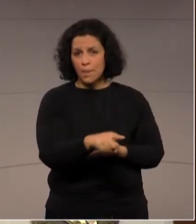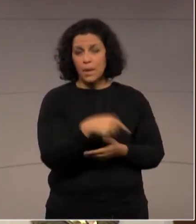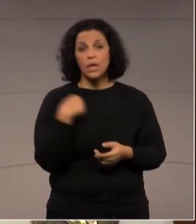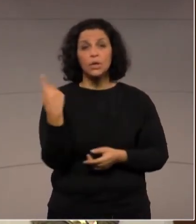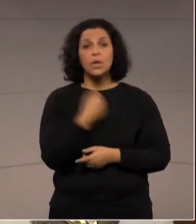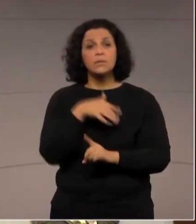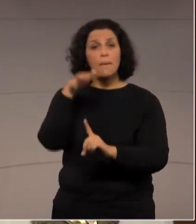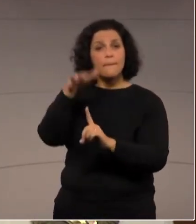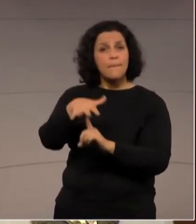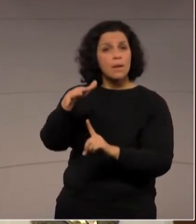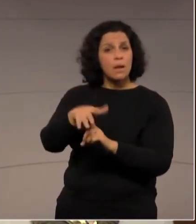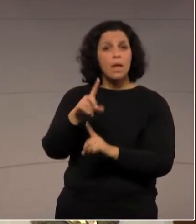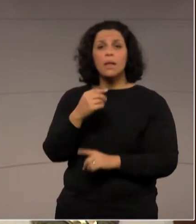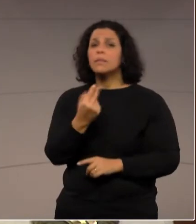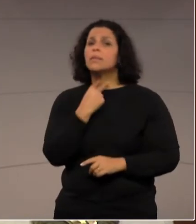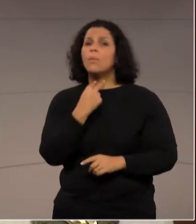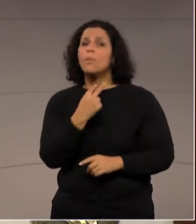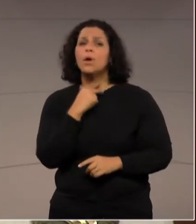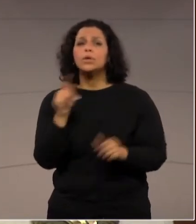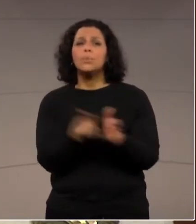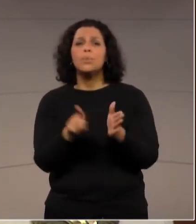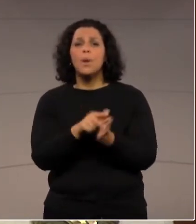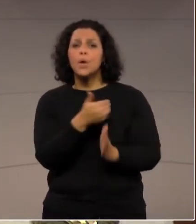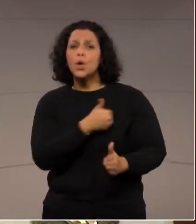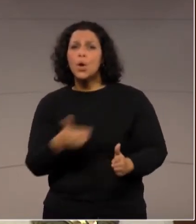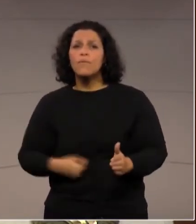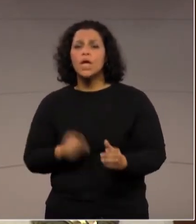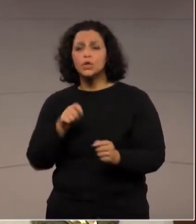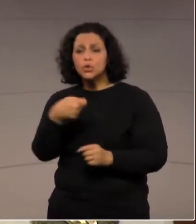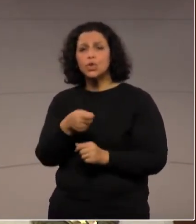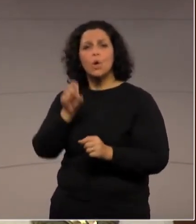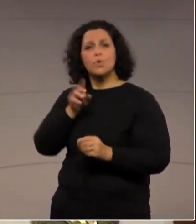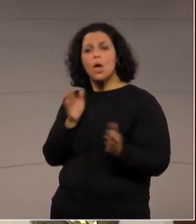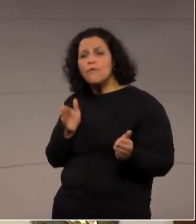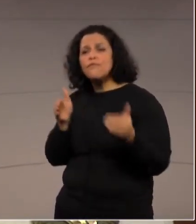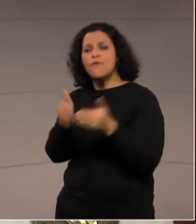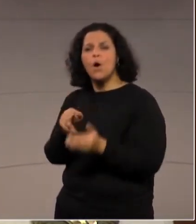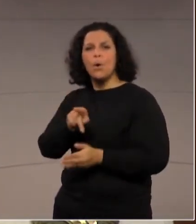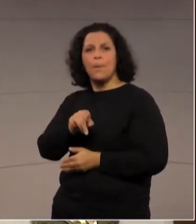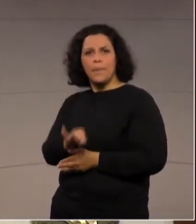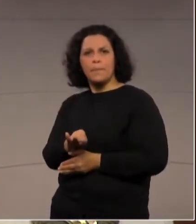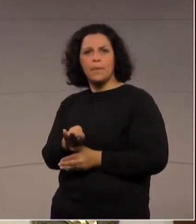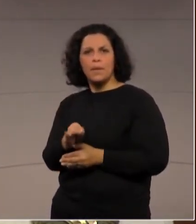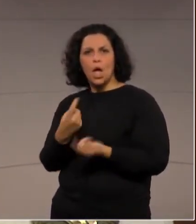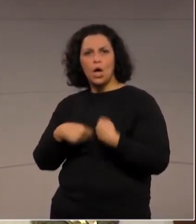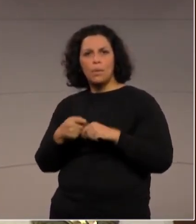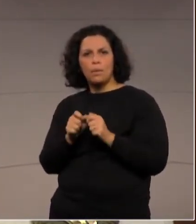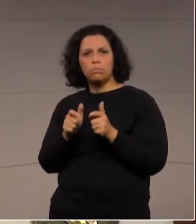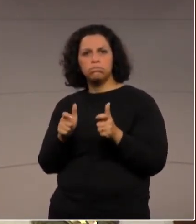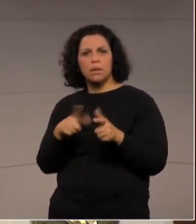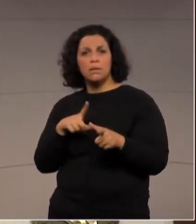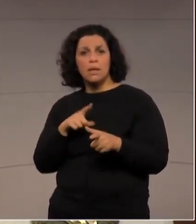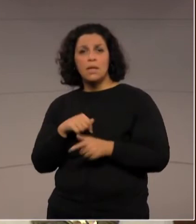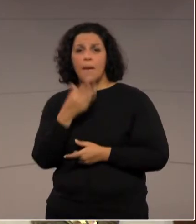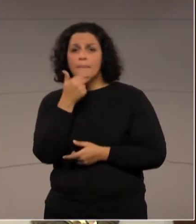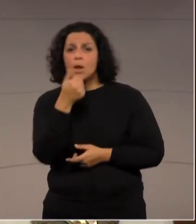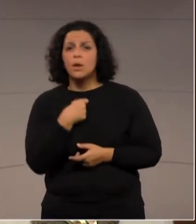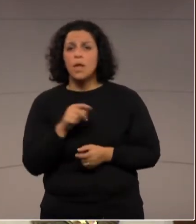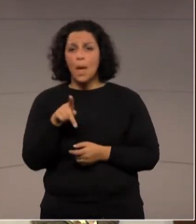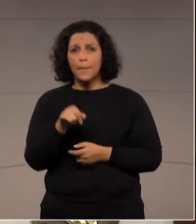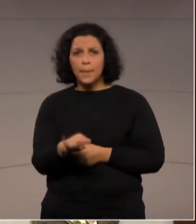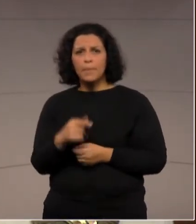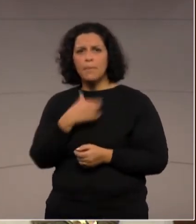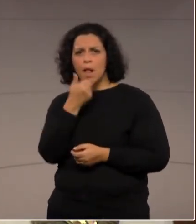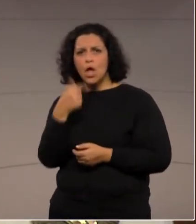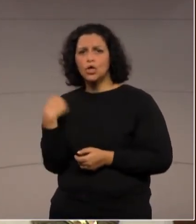não pode ser governado com uma visão pista que só o aumento da economia ea melhoria do pib vai